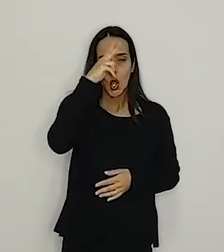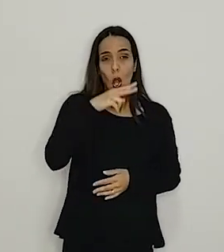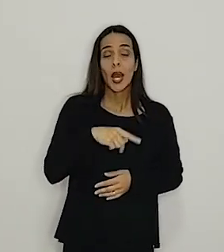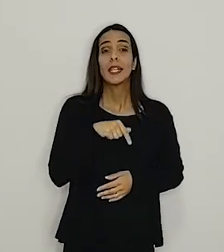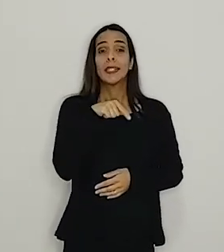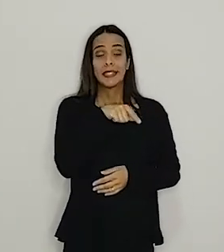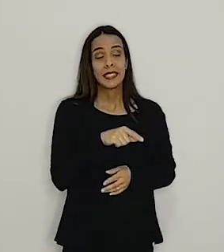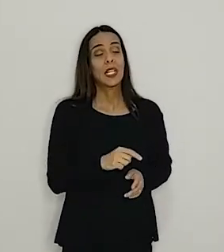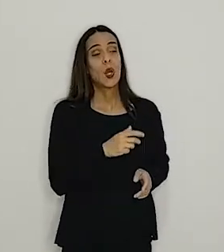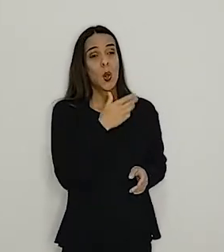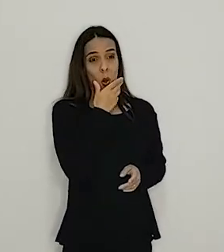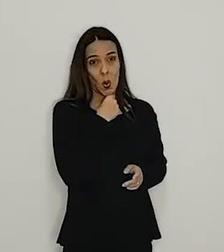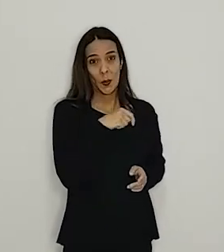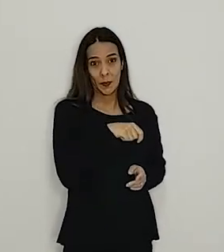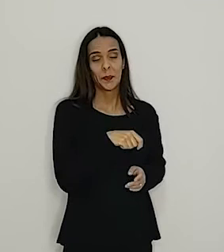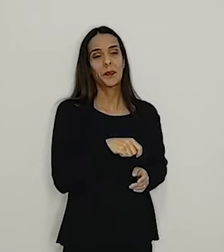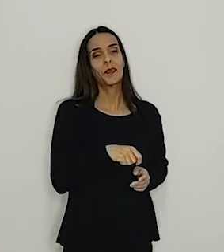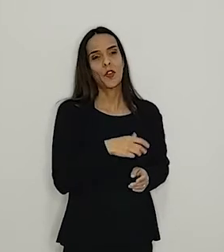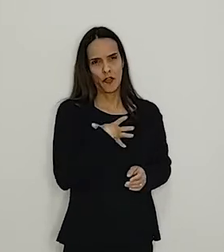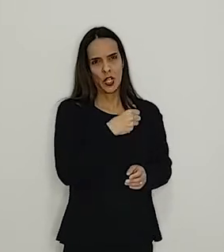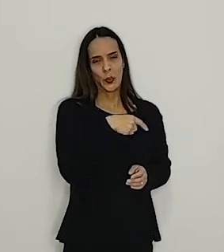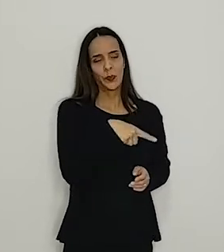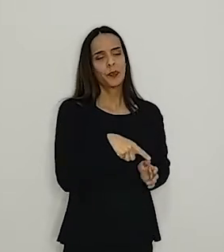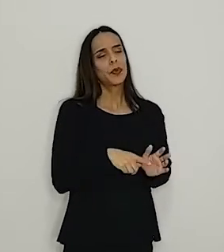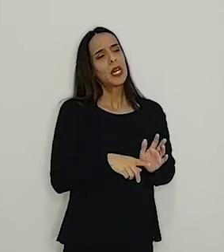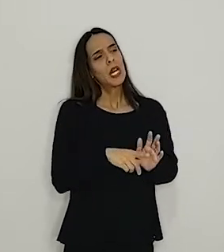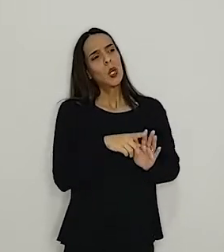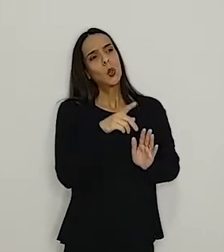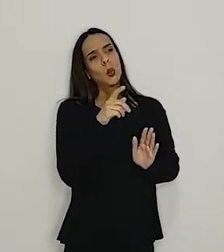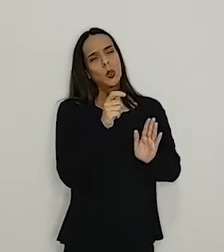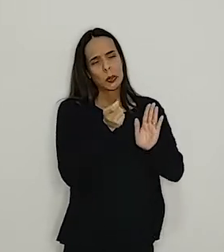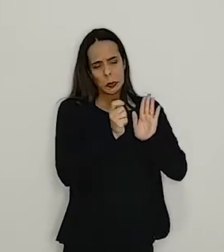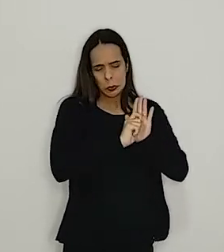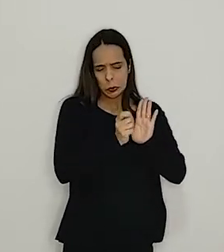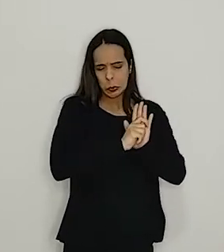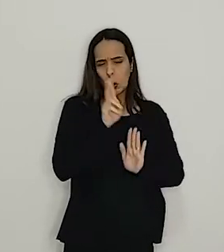história daquele paciente, um paciente que era um usuário de droga